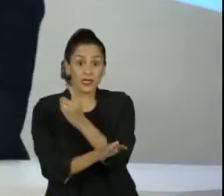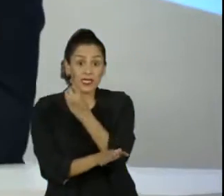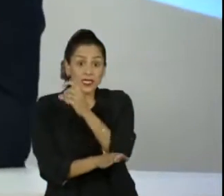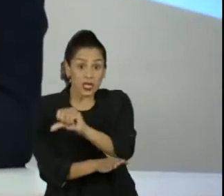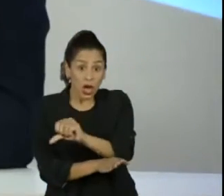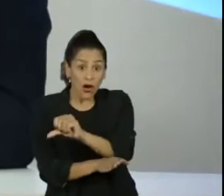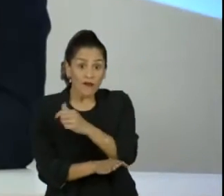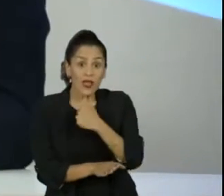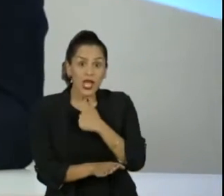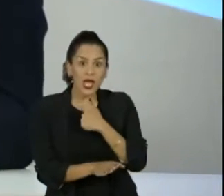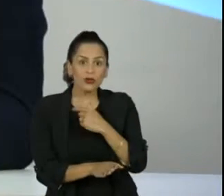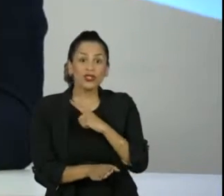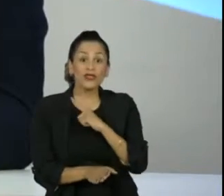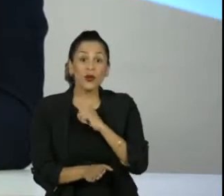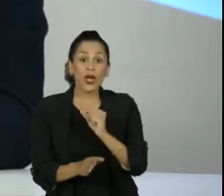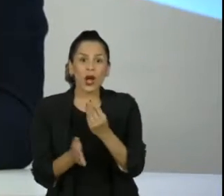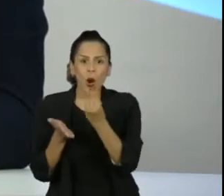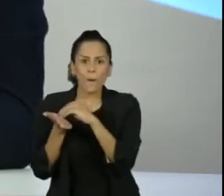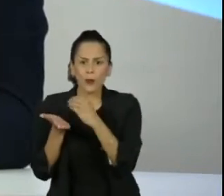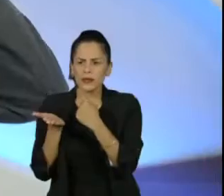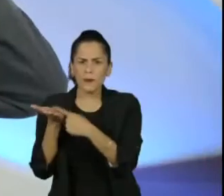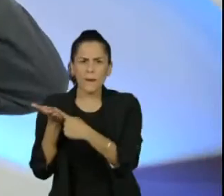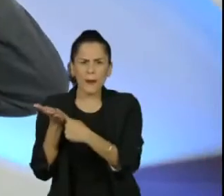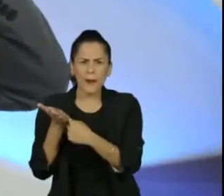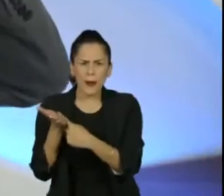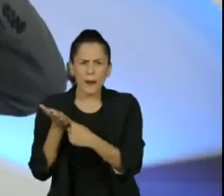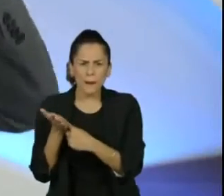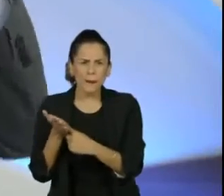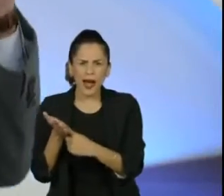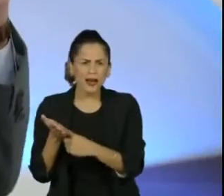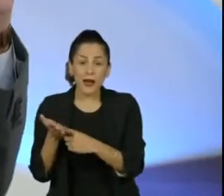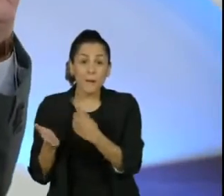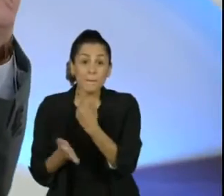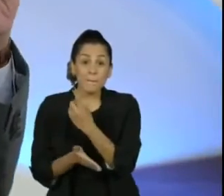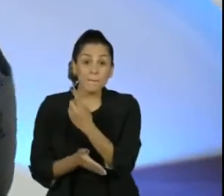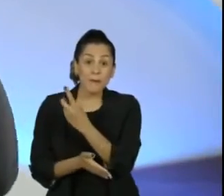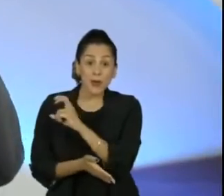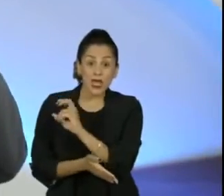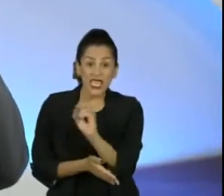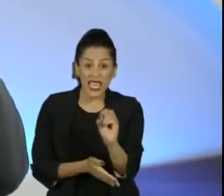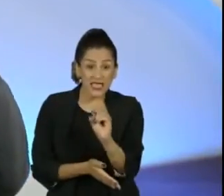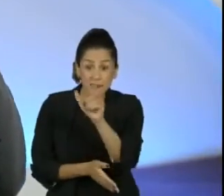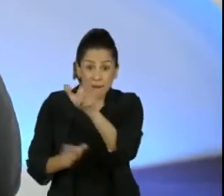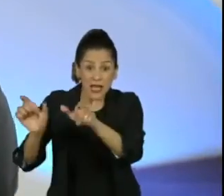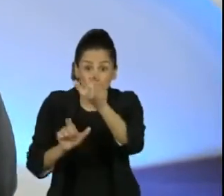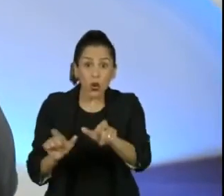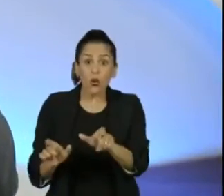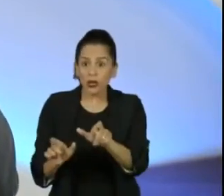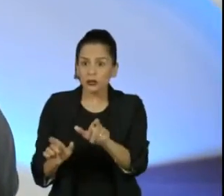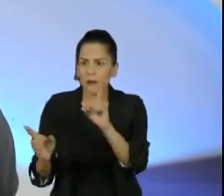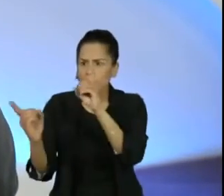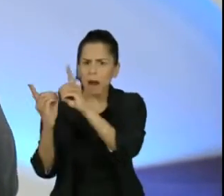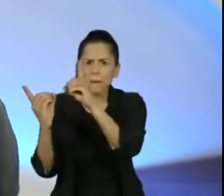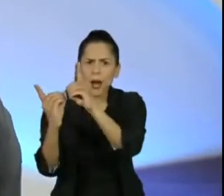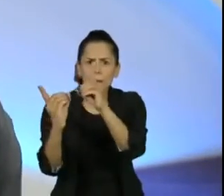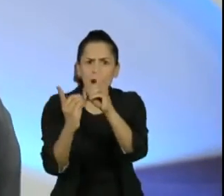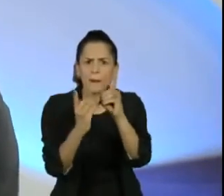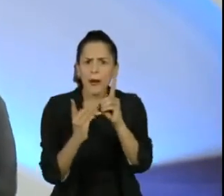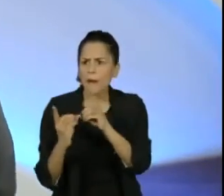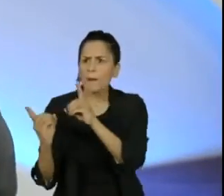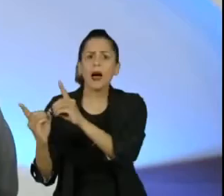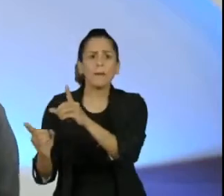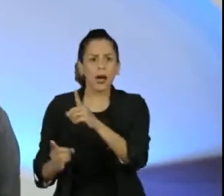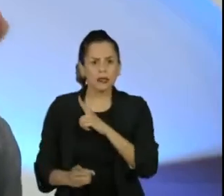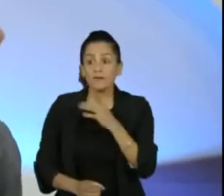não. Agendas. Eu fui o cara que mais ouvi. Congado, associação de